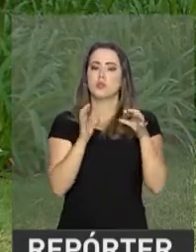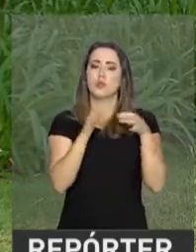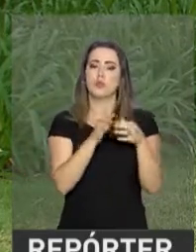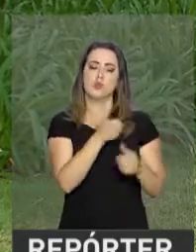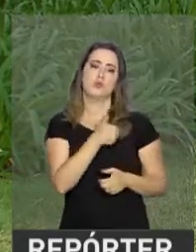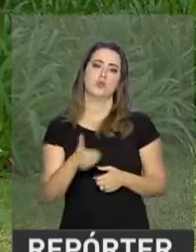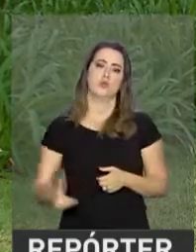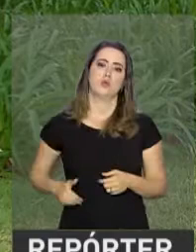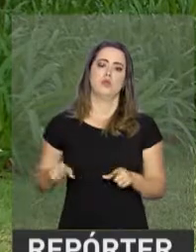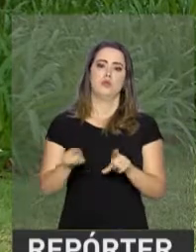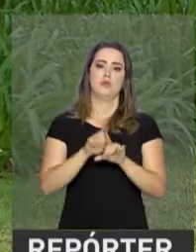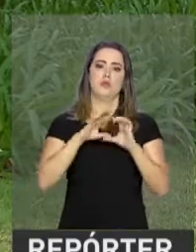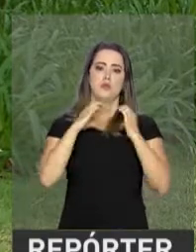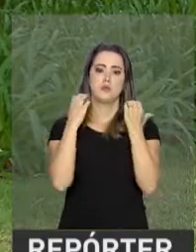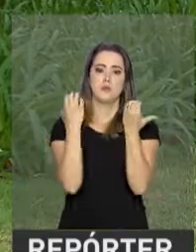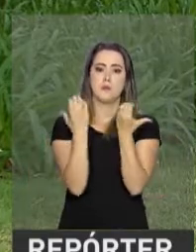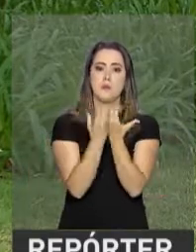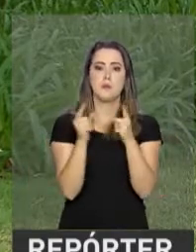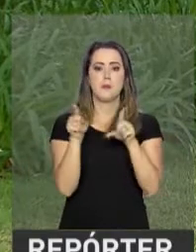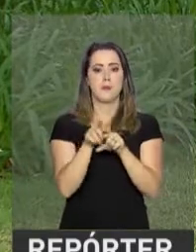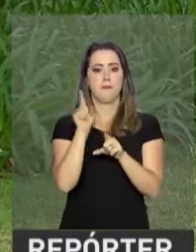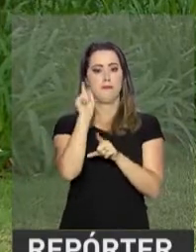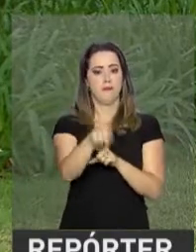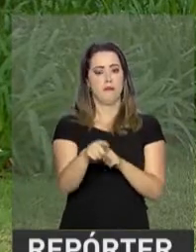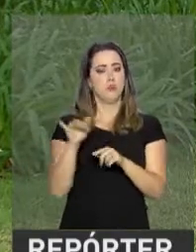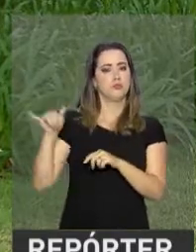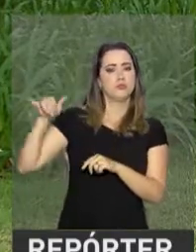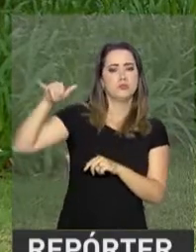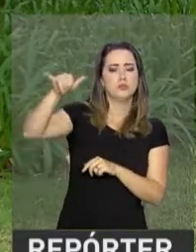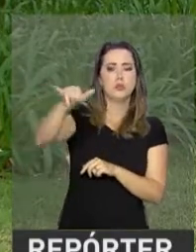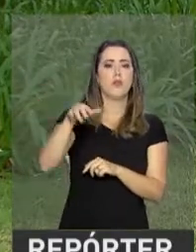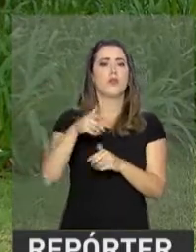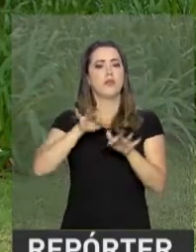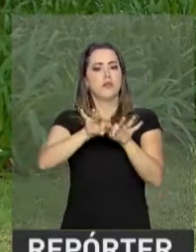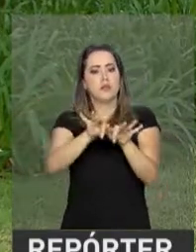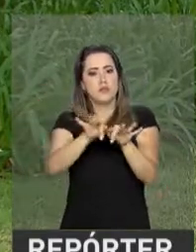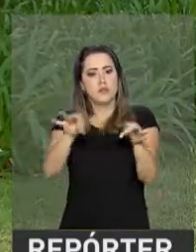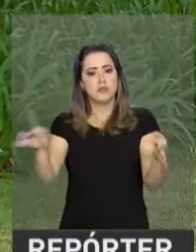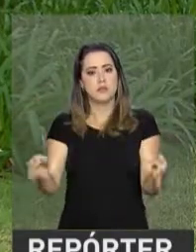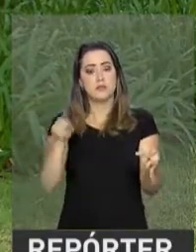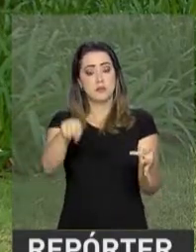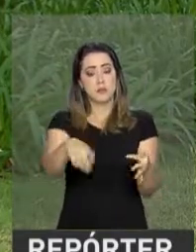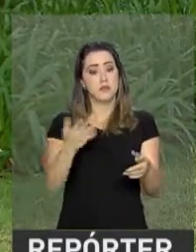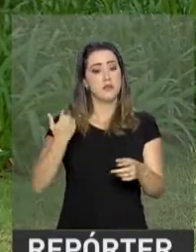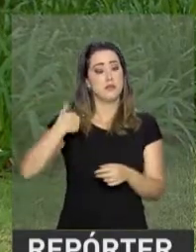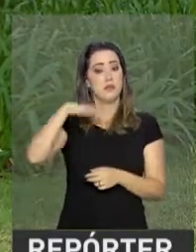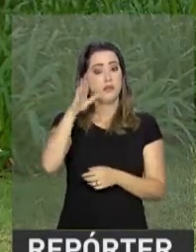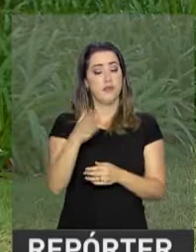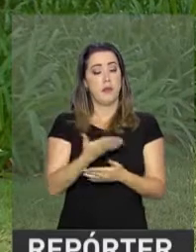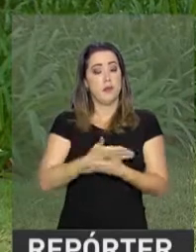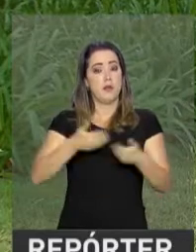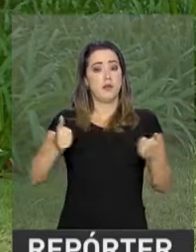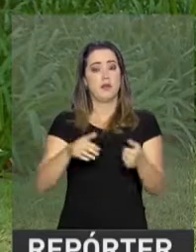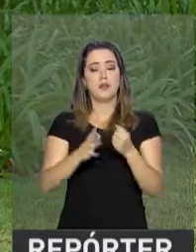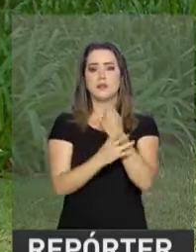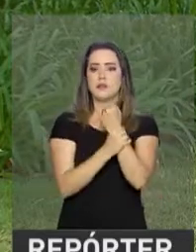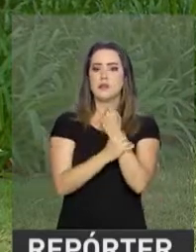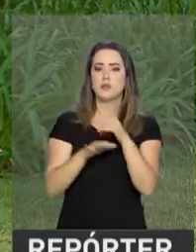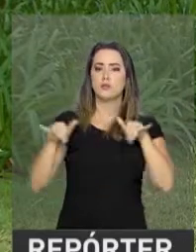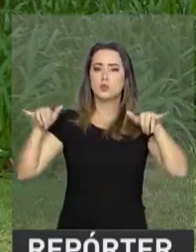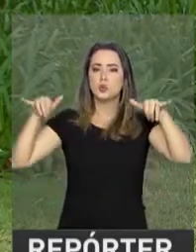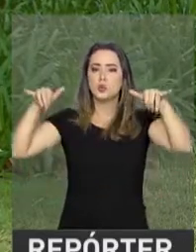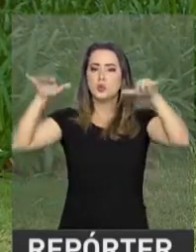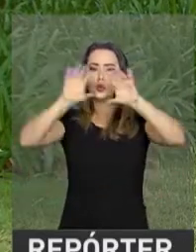ea comunidade aerodesportiva além de simplificar vai aumentar a segurança dos espaços aéreos